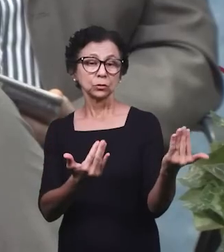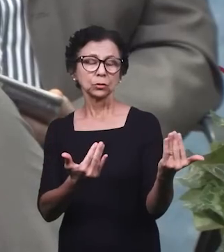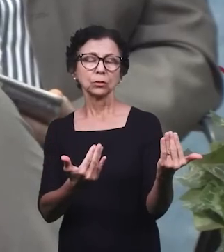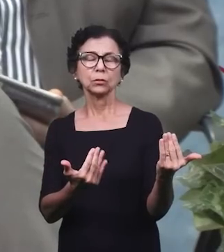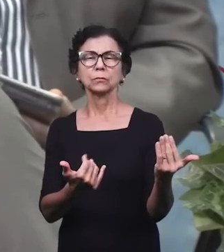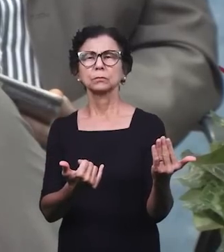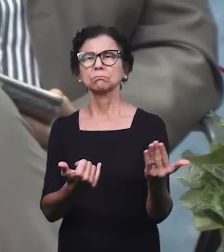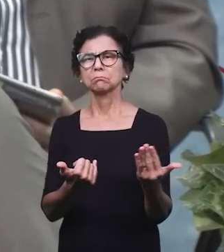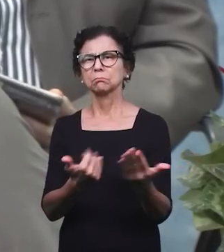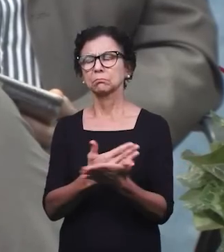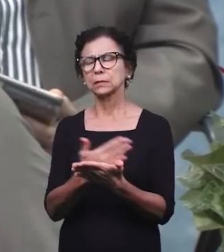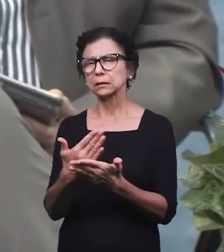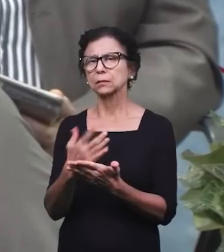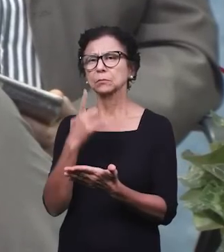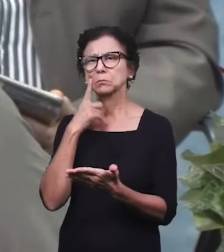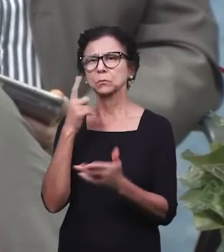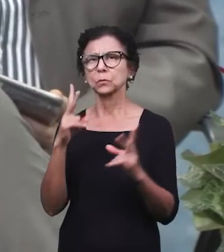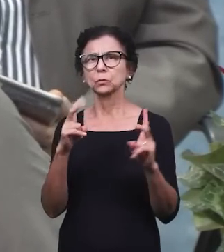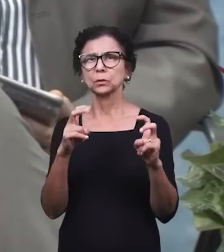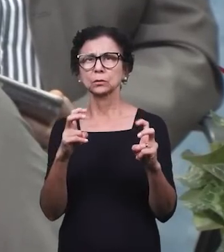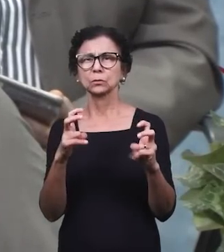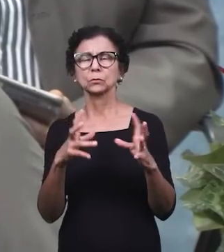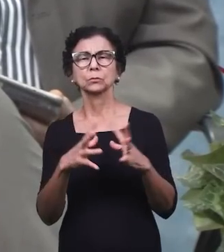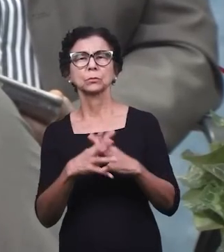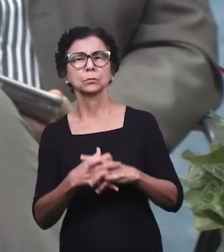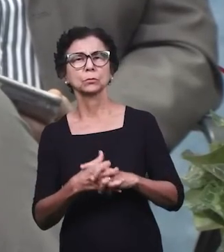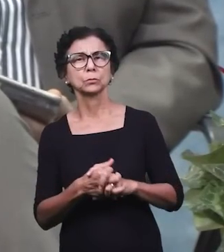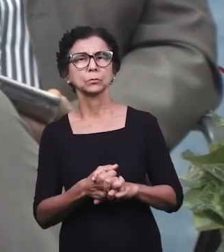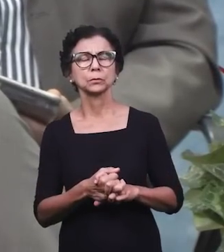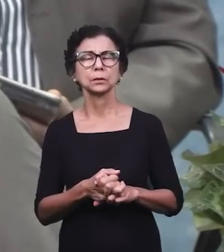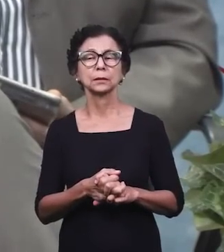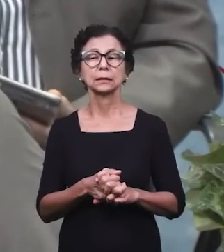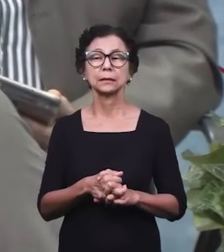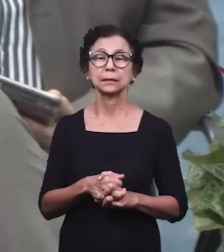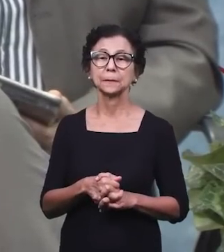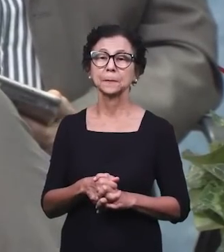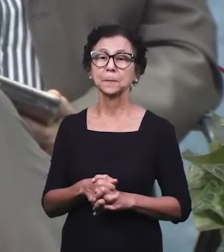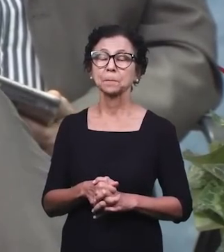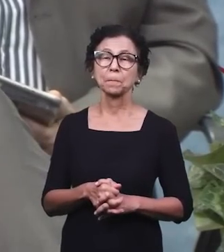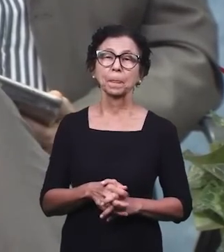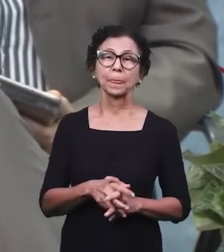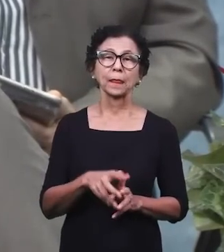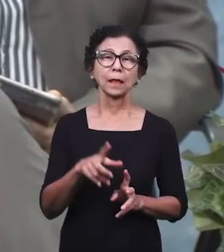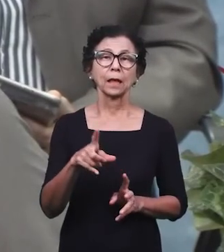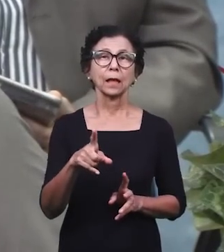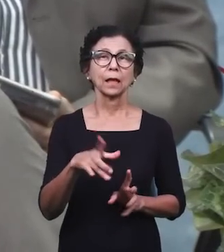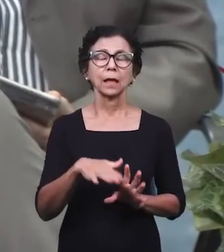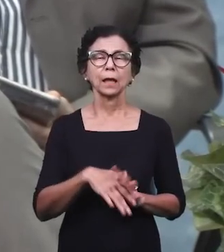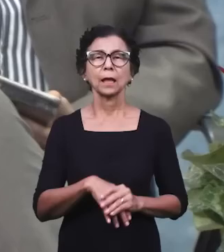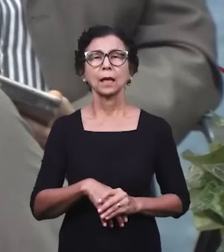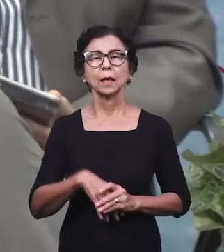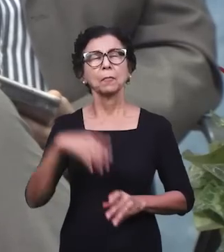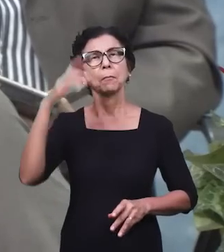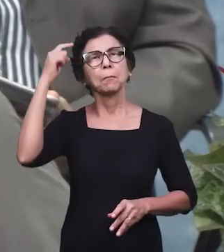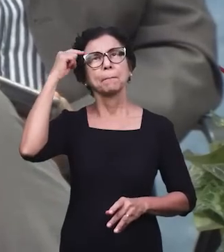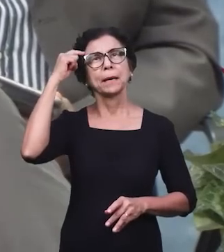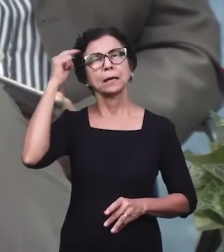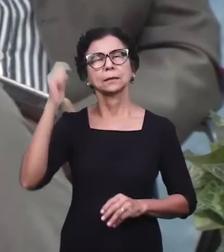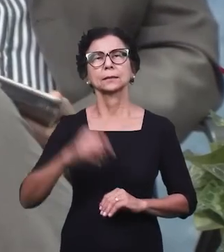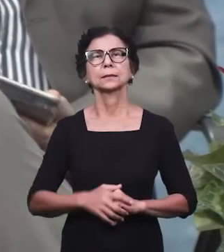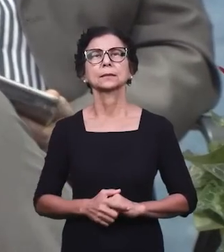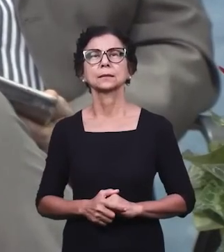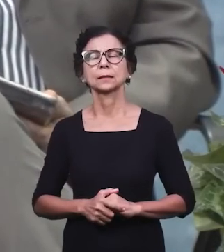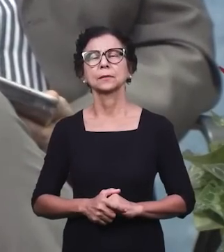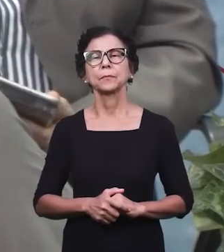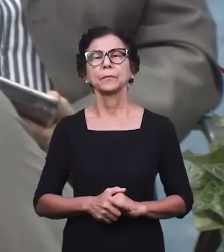tratar de um assunto do cotidiano, que era mais ou menos assim: quanto que você acha que é o aluguel de uma casa